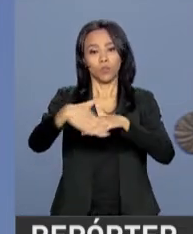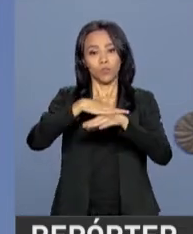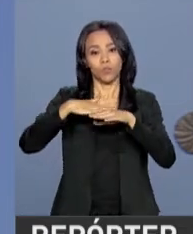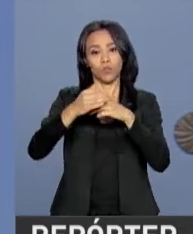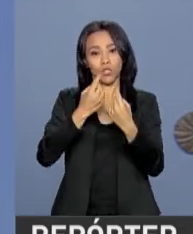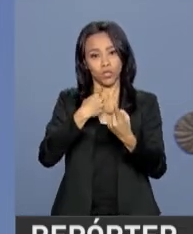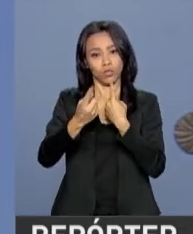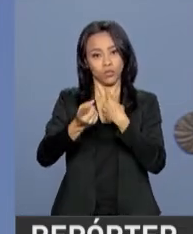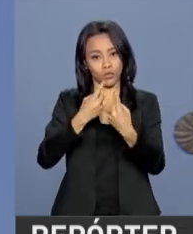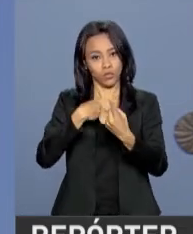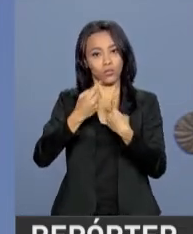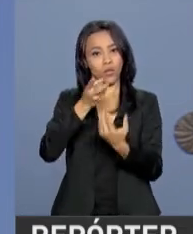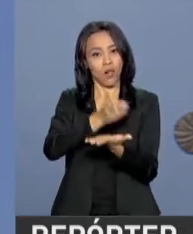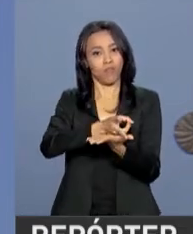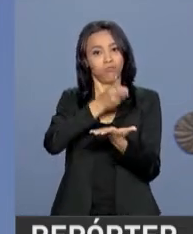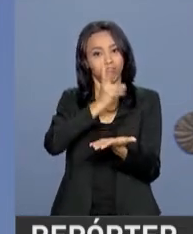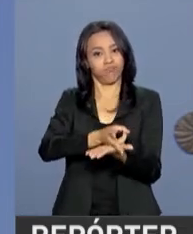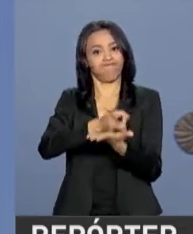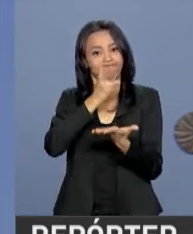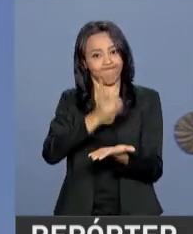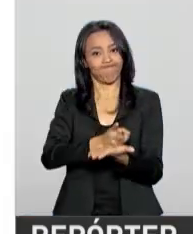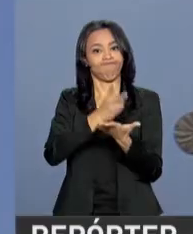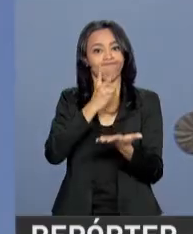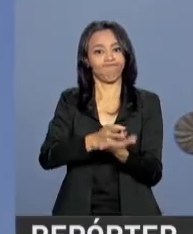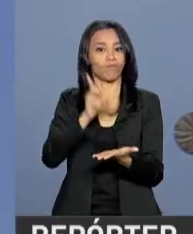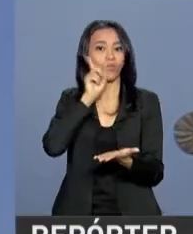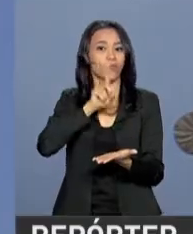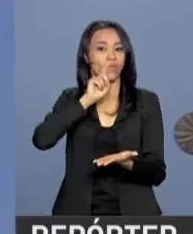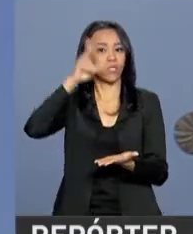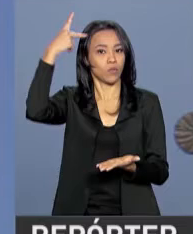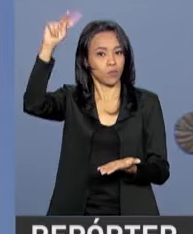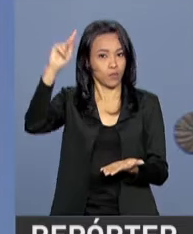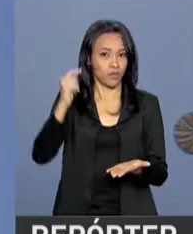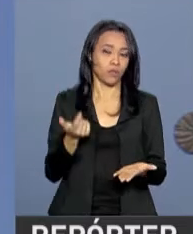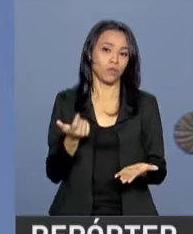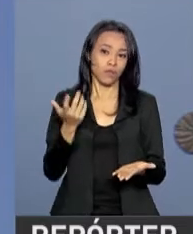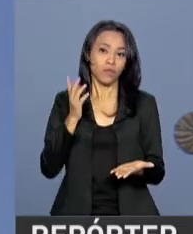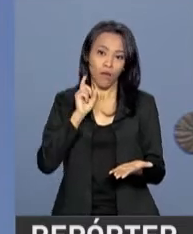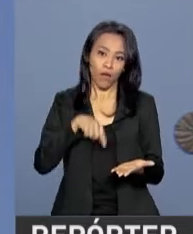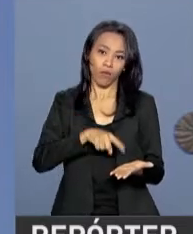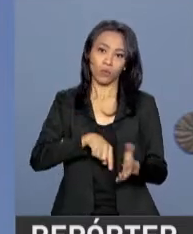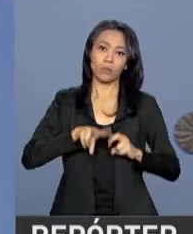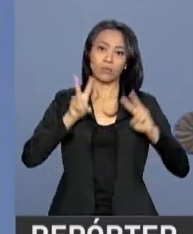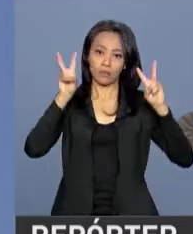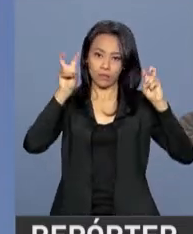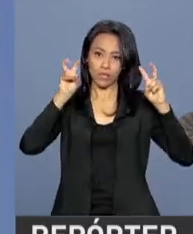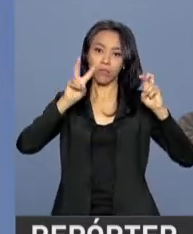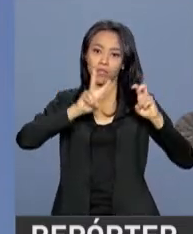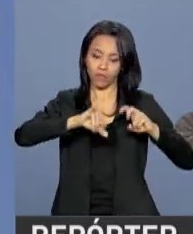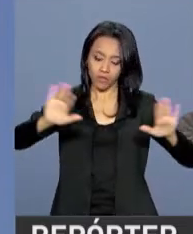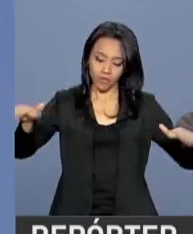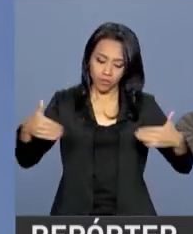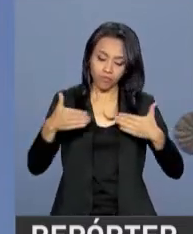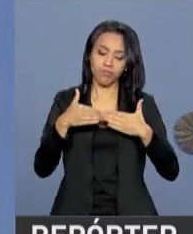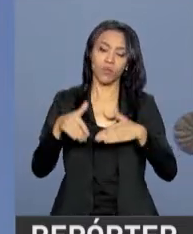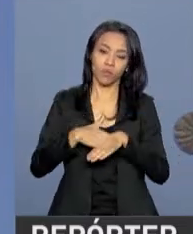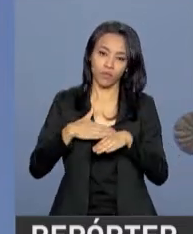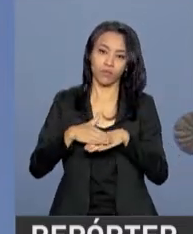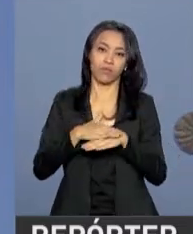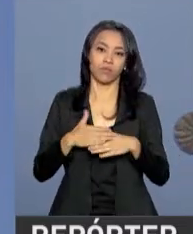com o governo dos Estados Unidos sobre questões consulares, mas é um tema que está na agenda e que será tratado pelo